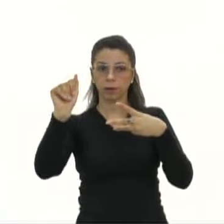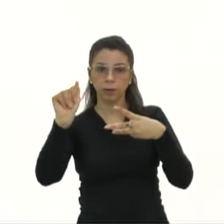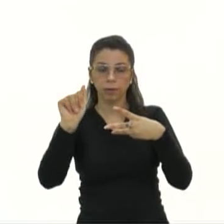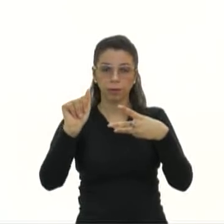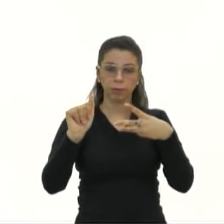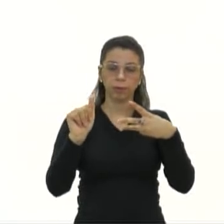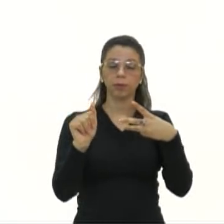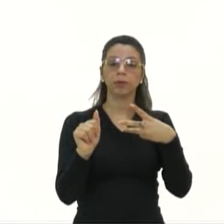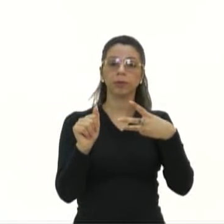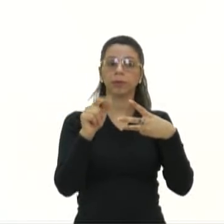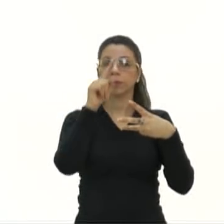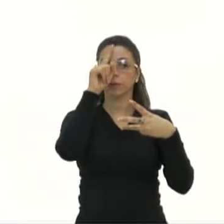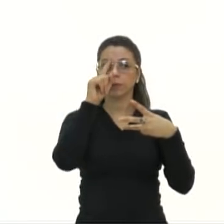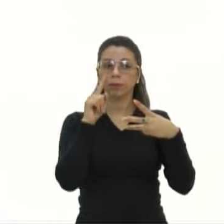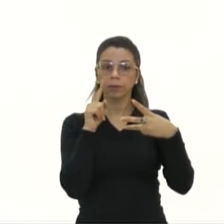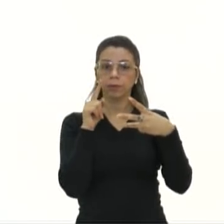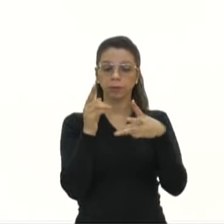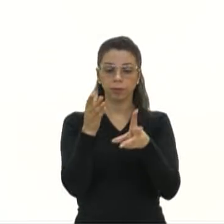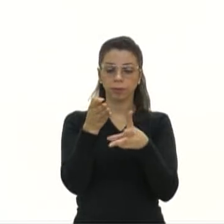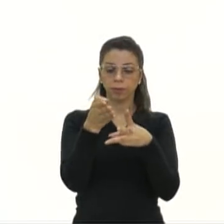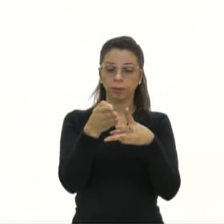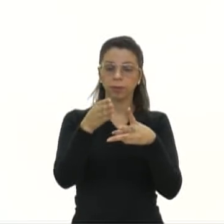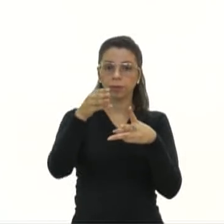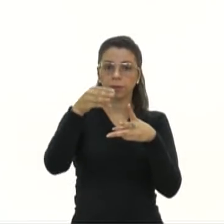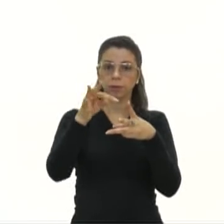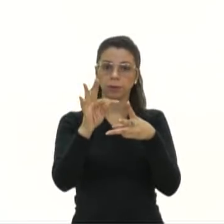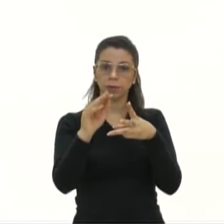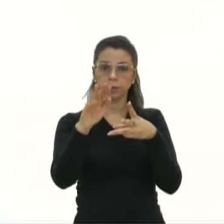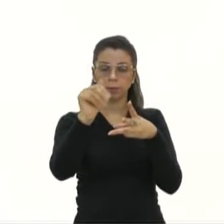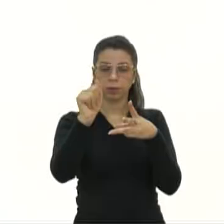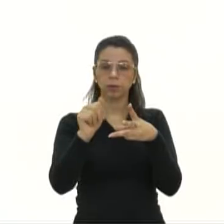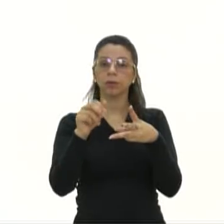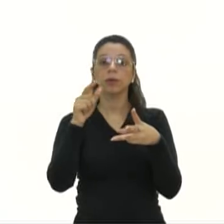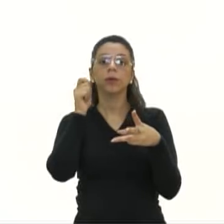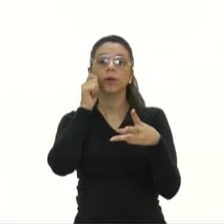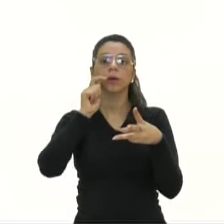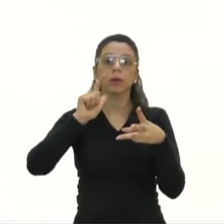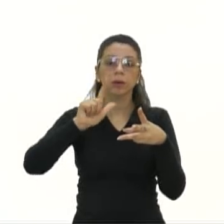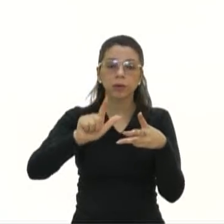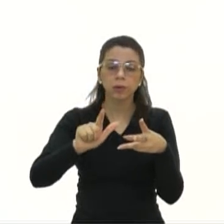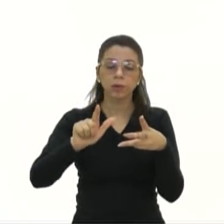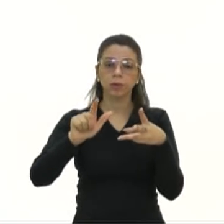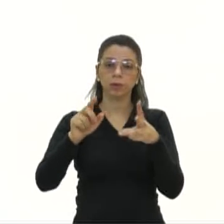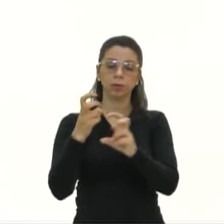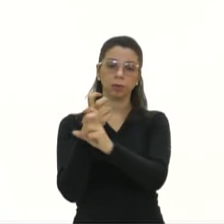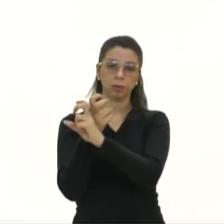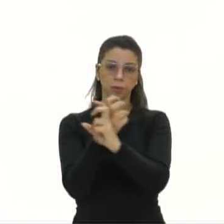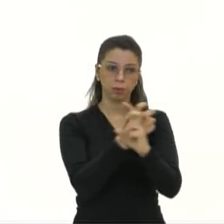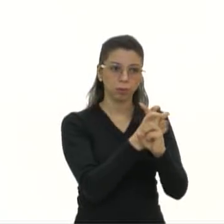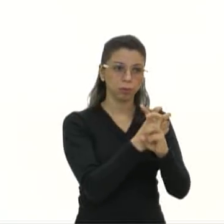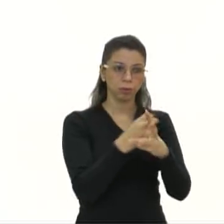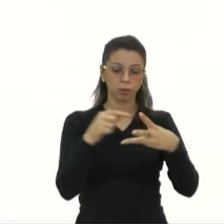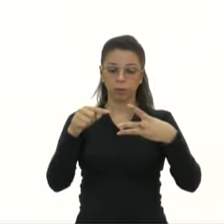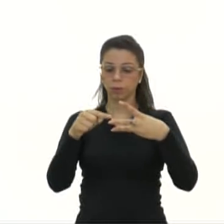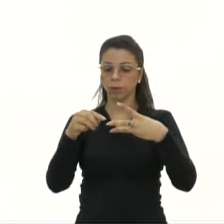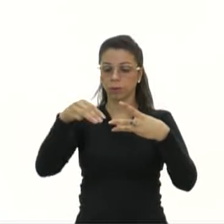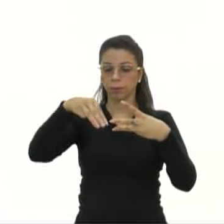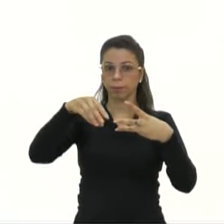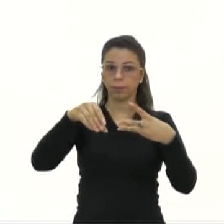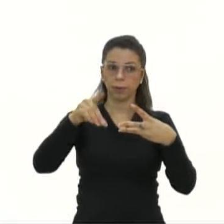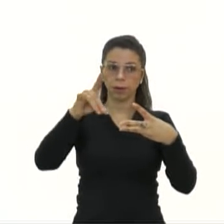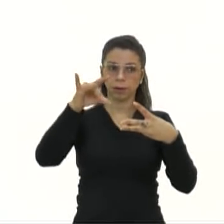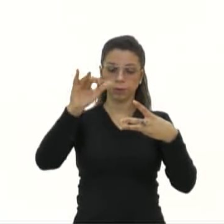amarelinho, tímpano, azuis, os ossinhos, M de orelha média. E